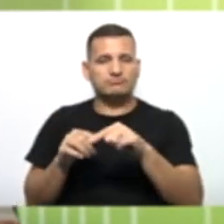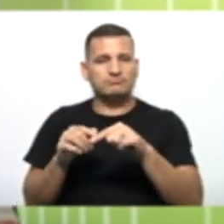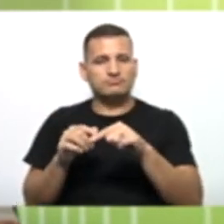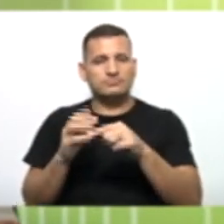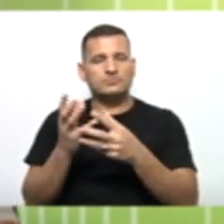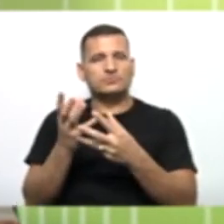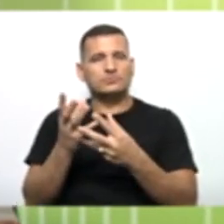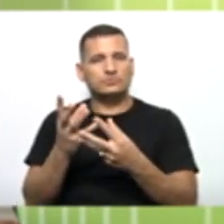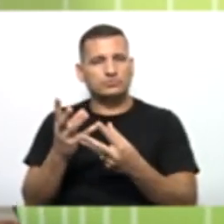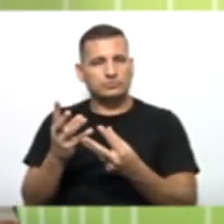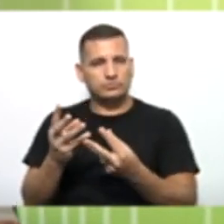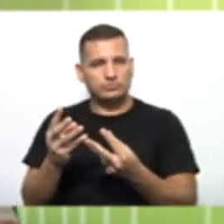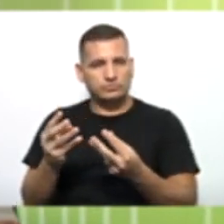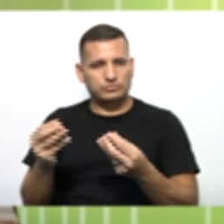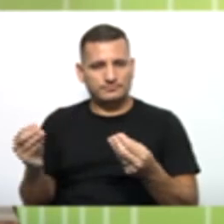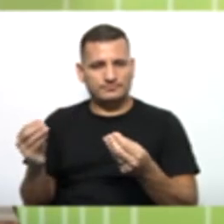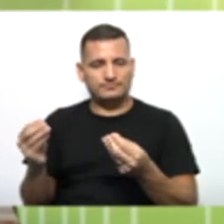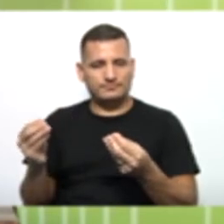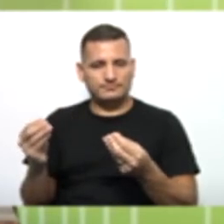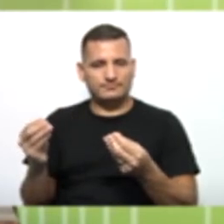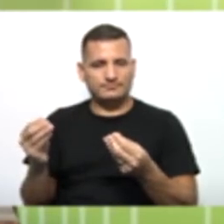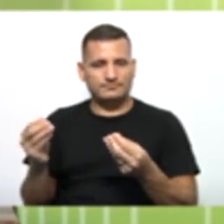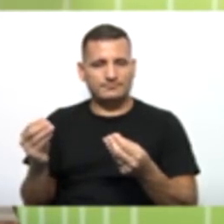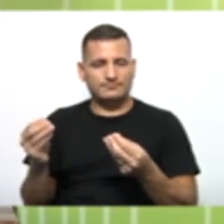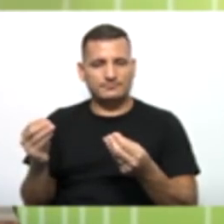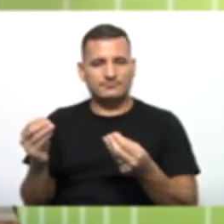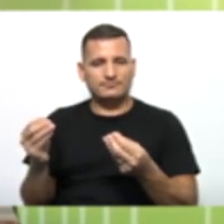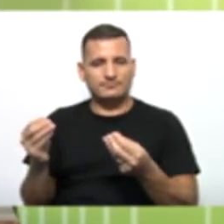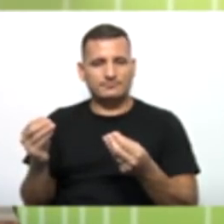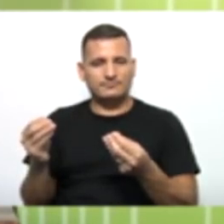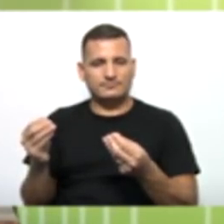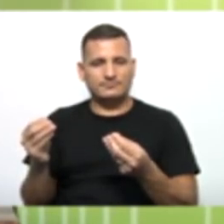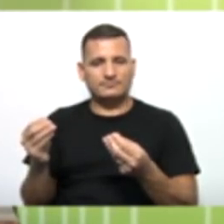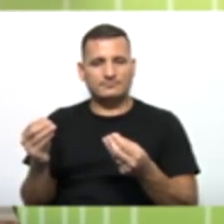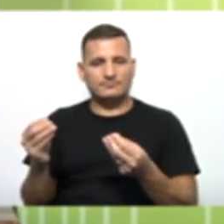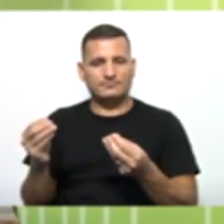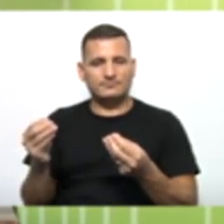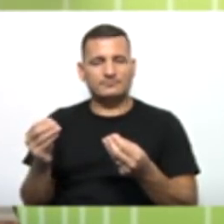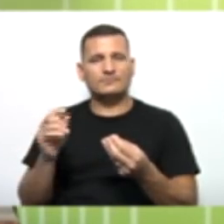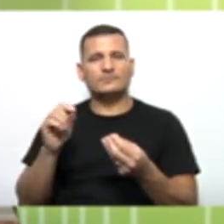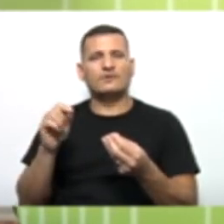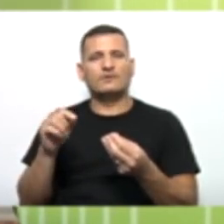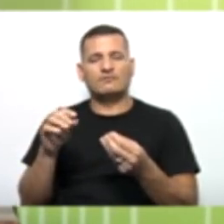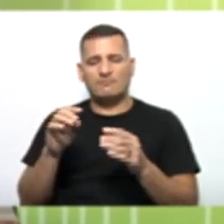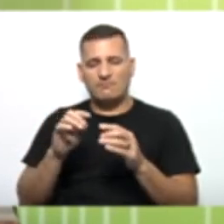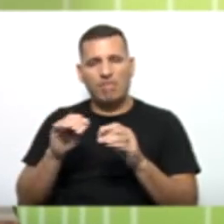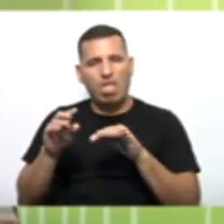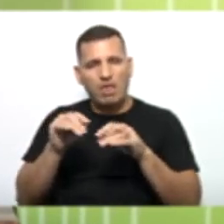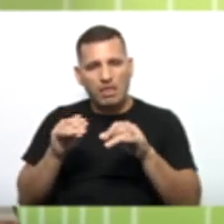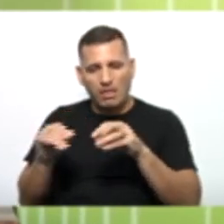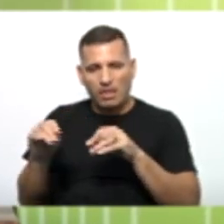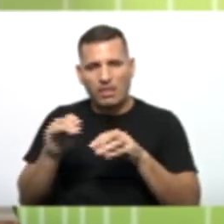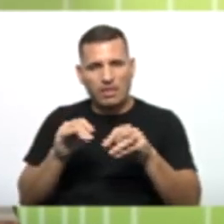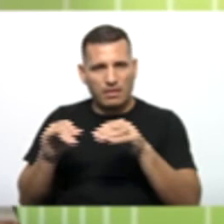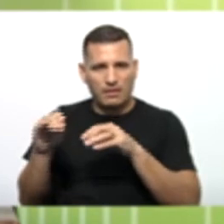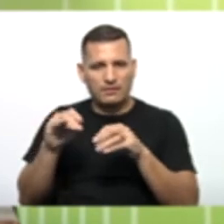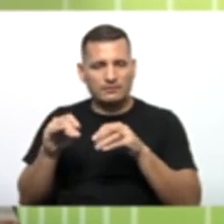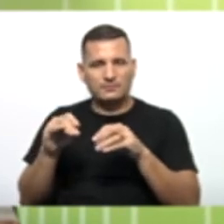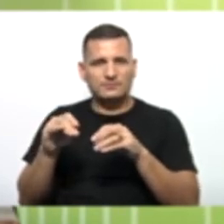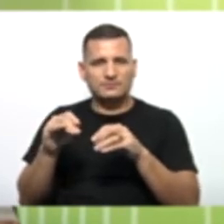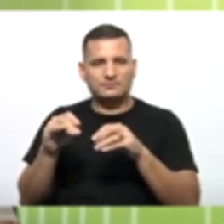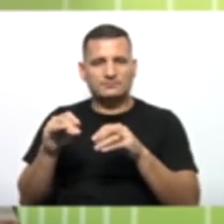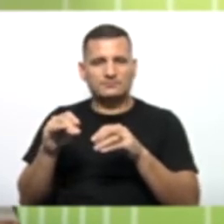biodegradável se degrada, aquele plástico convencional vira em micropartículas que poderiam